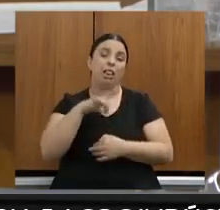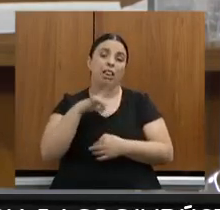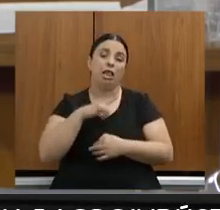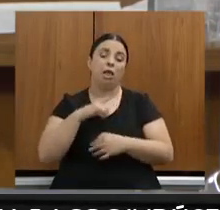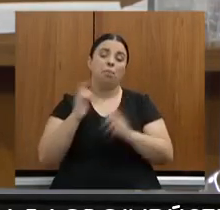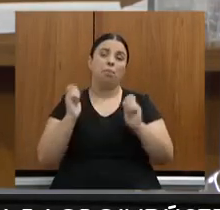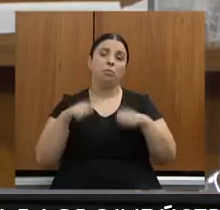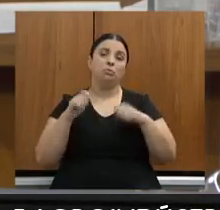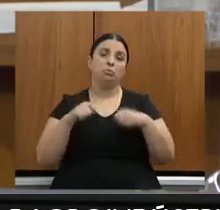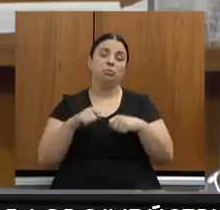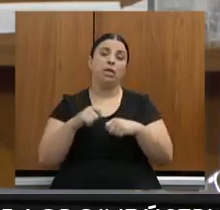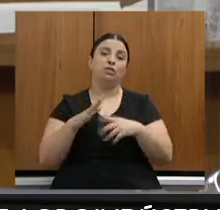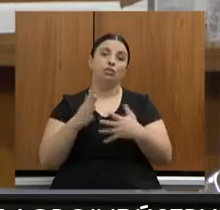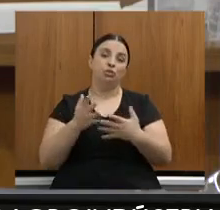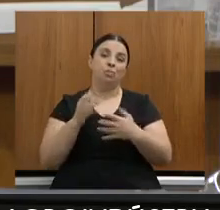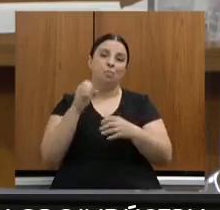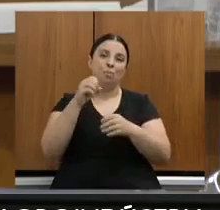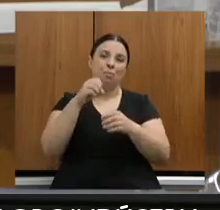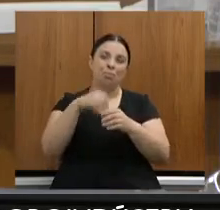cafés especiais